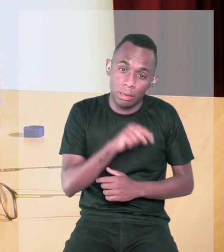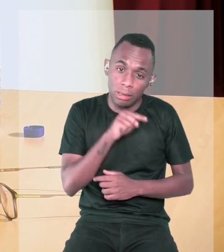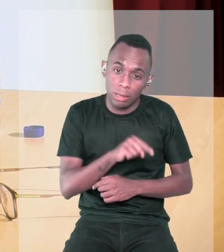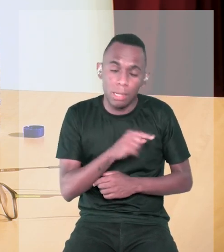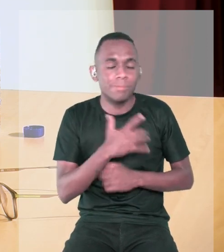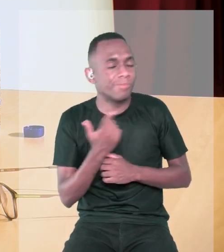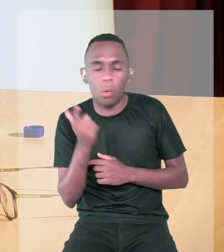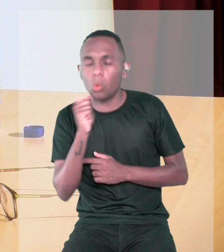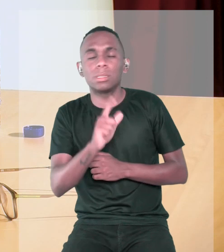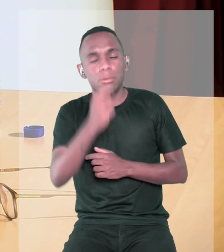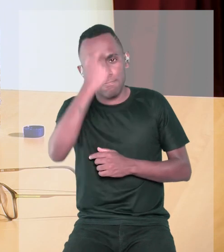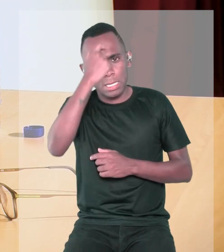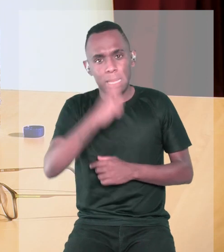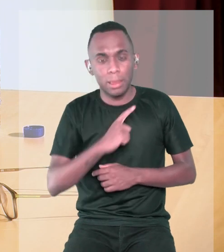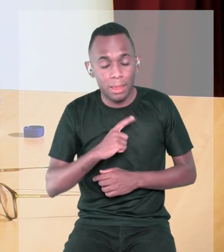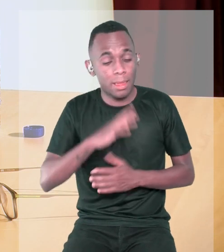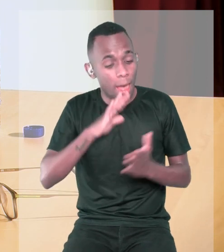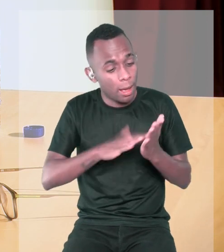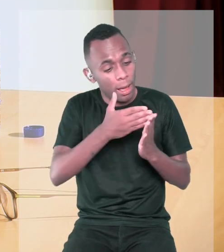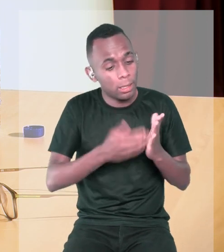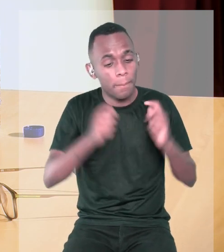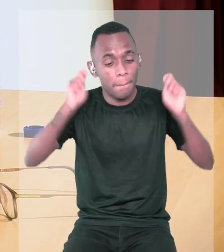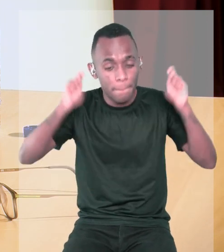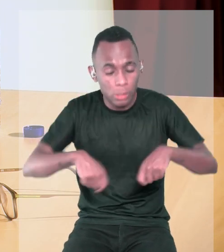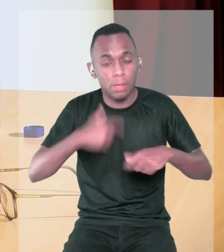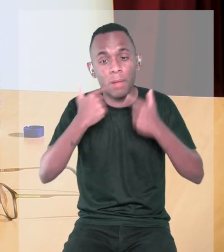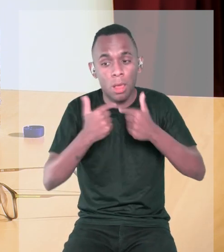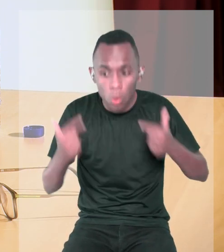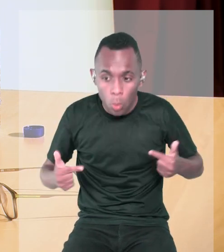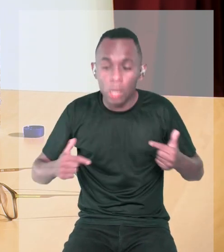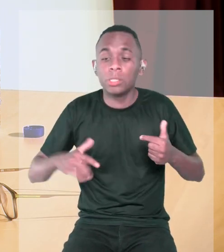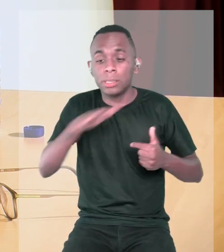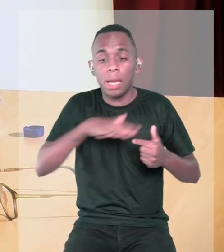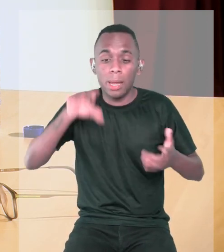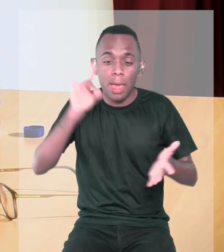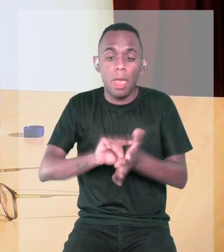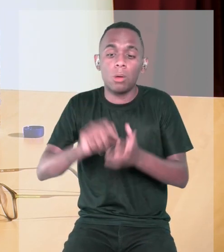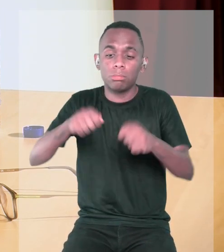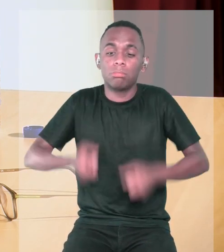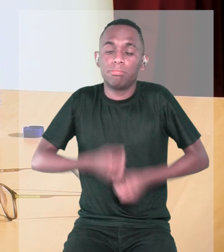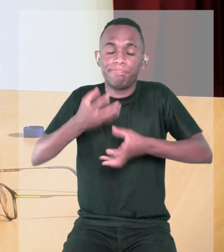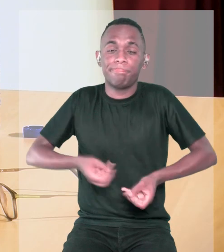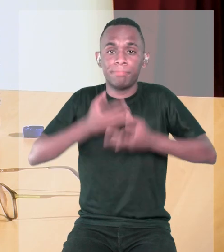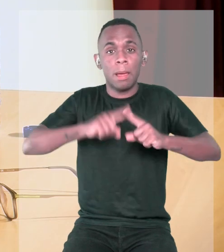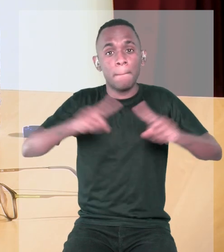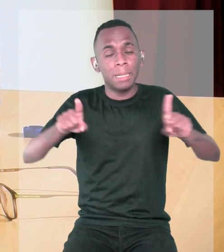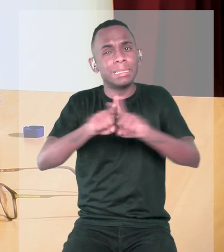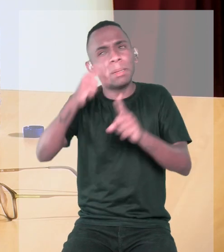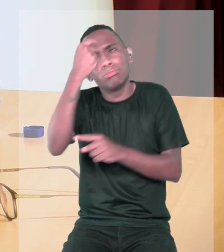André não se deu conta, acho conscientemente, que na carta finalmente levou a linguagem até essa realidade do